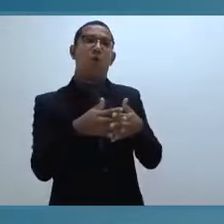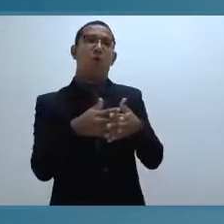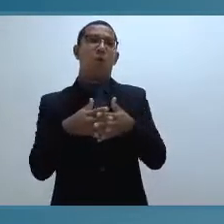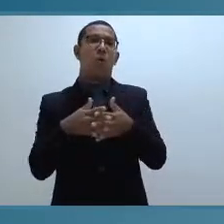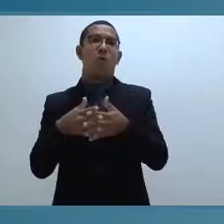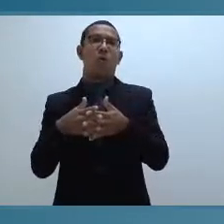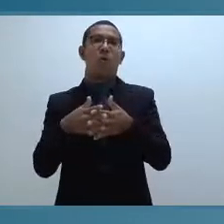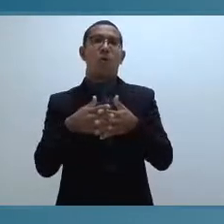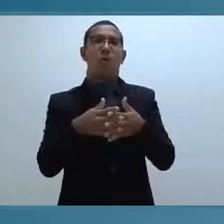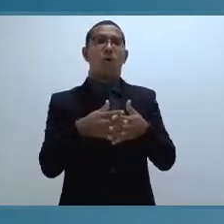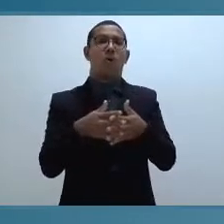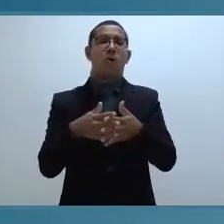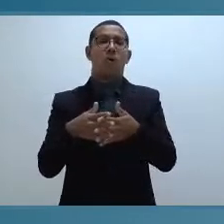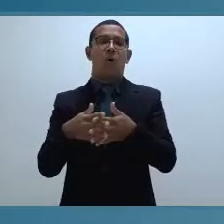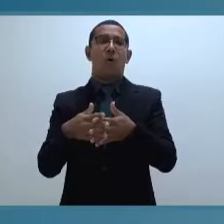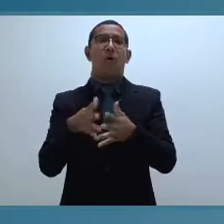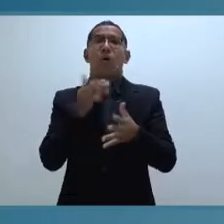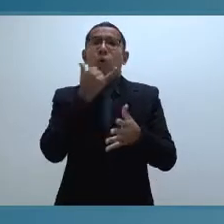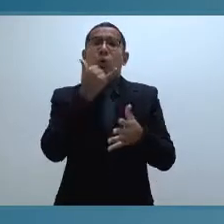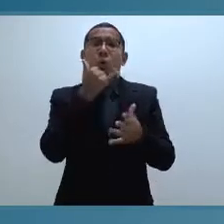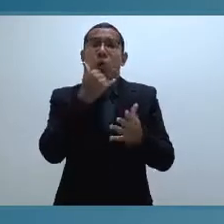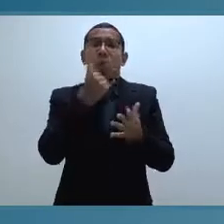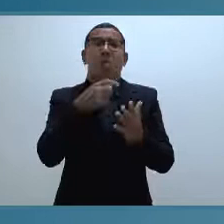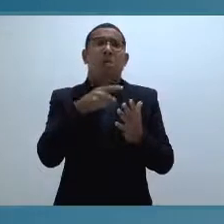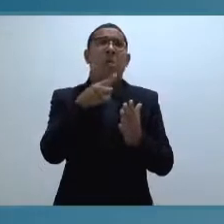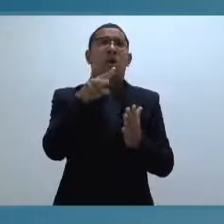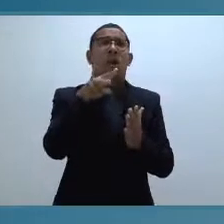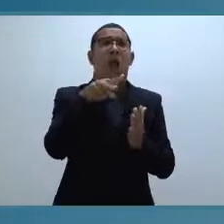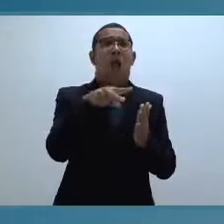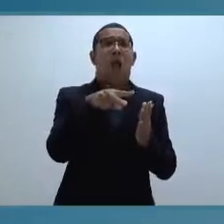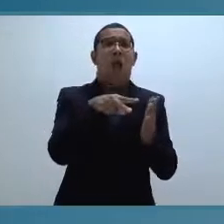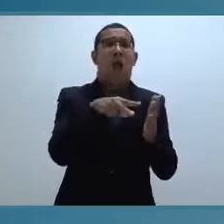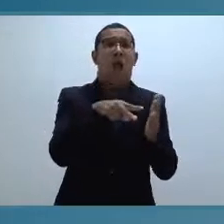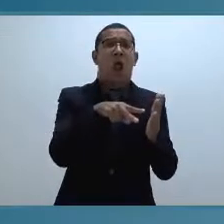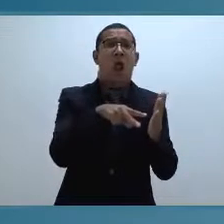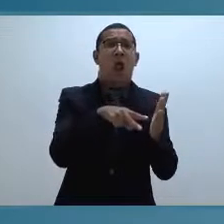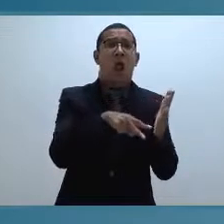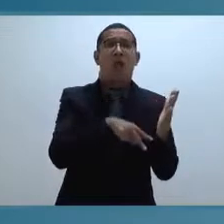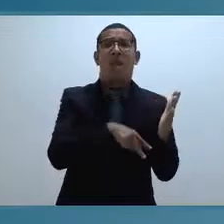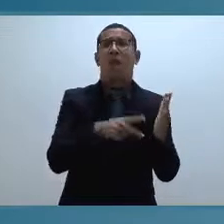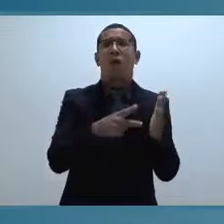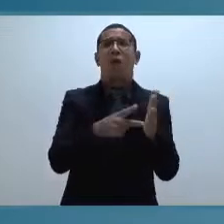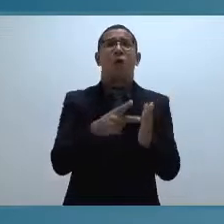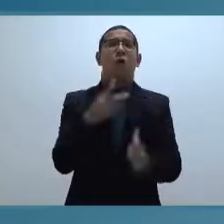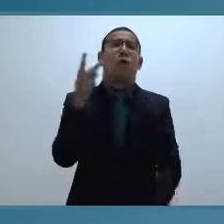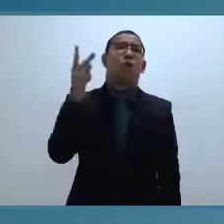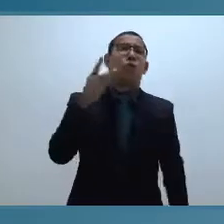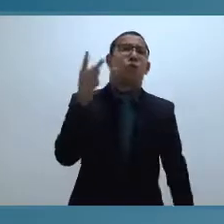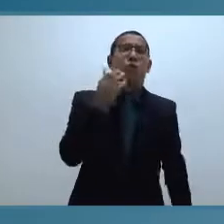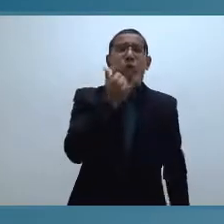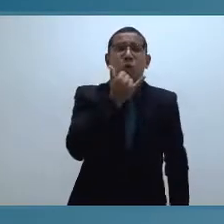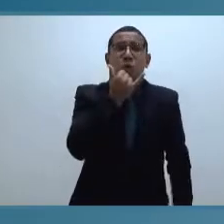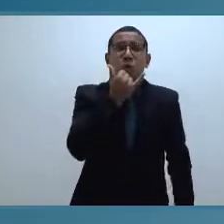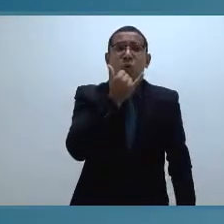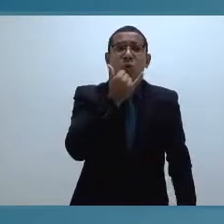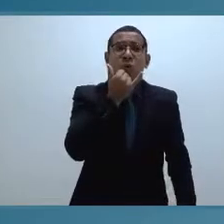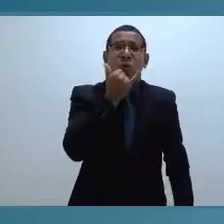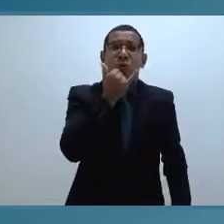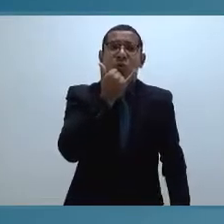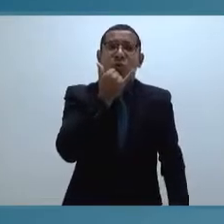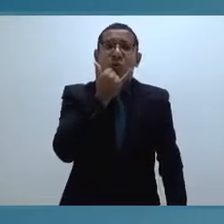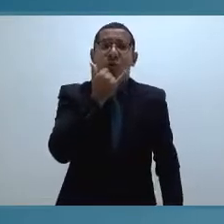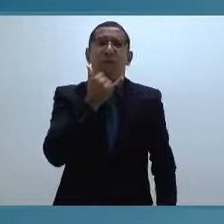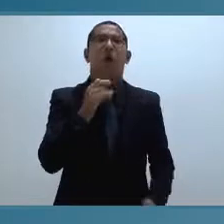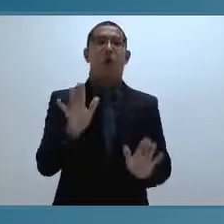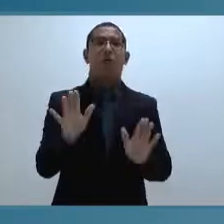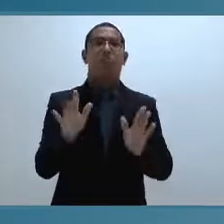e eu estava lendo já o requerimento. Próximo. O segundo requerimento. Mas aqui, realmente,